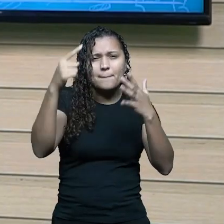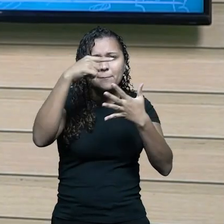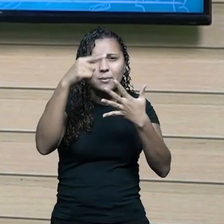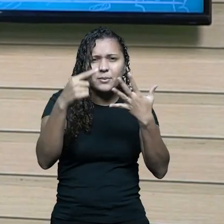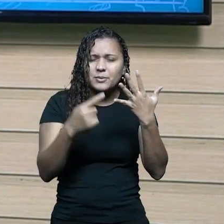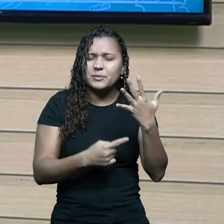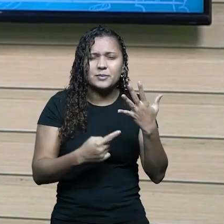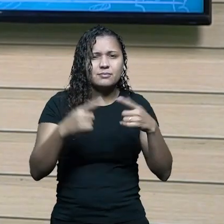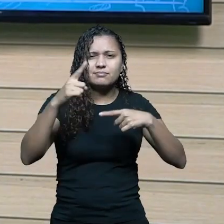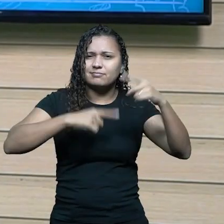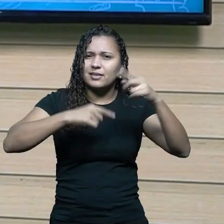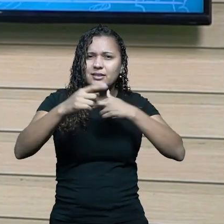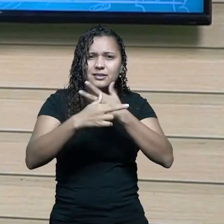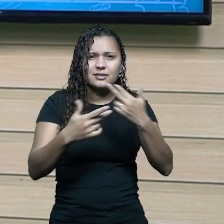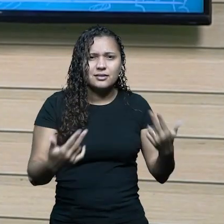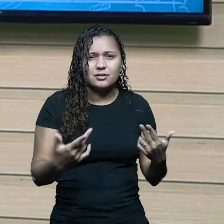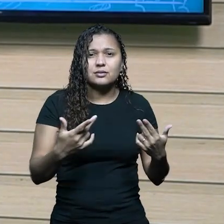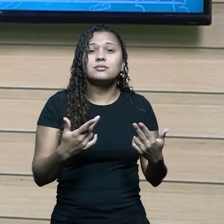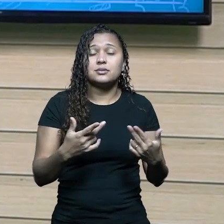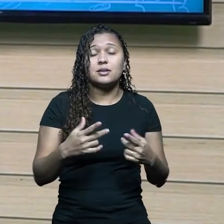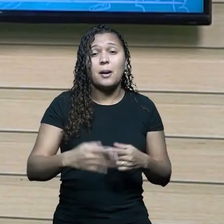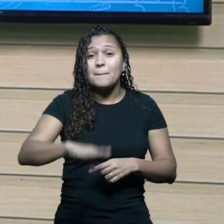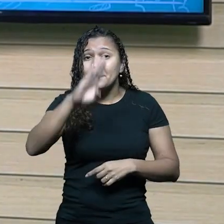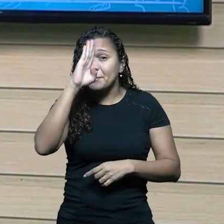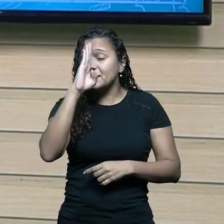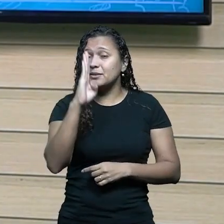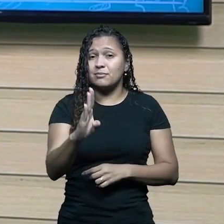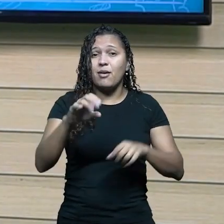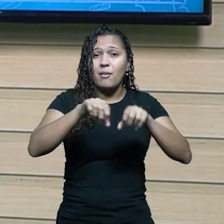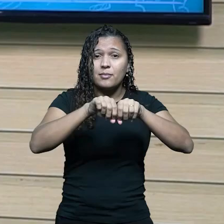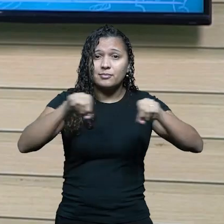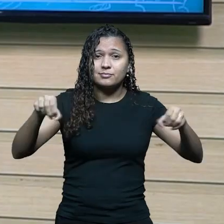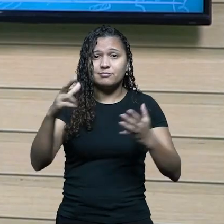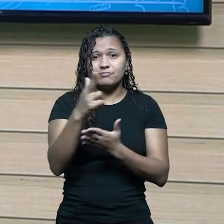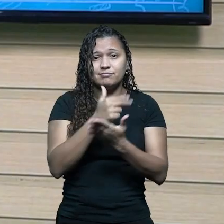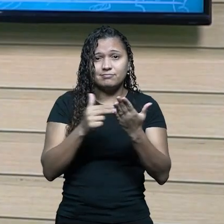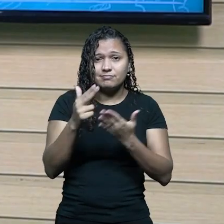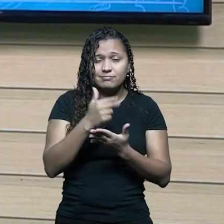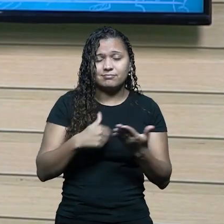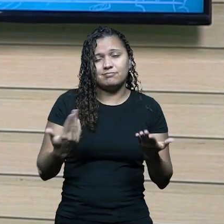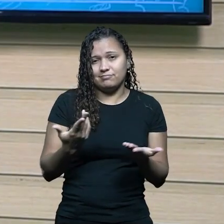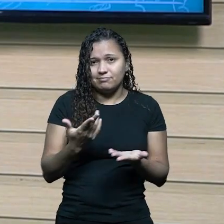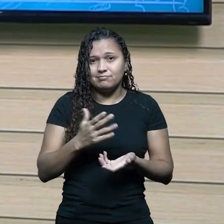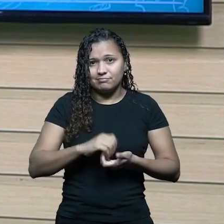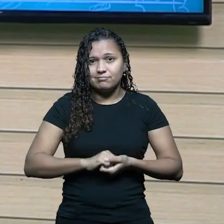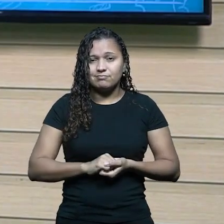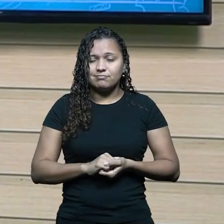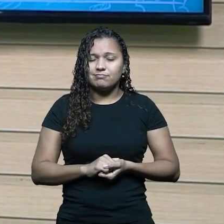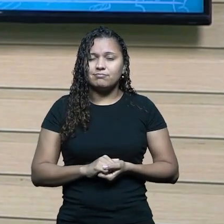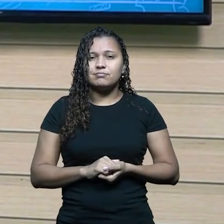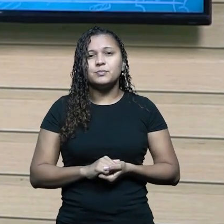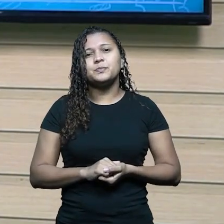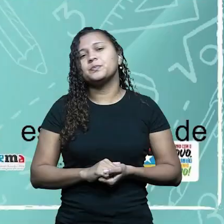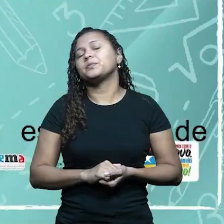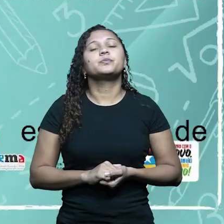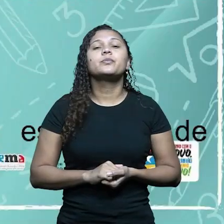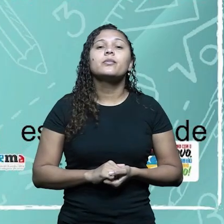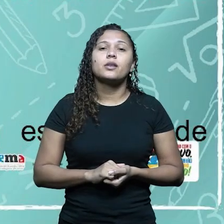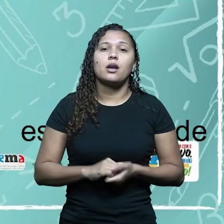cada um dos componentes que aparece ali, principalmente os elementos que fazem parte do desenho de tubulação, da planta de